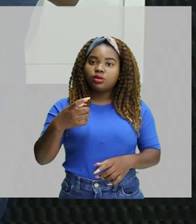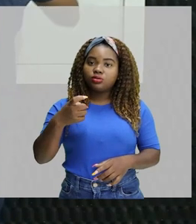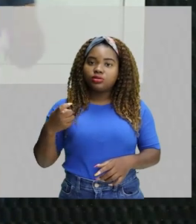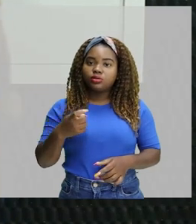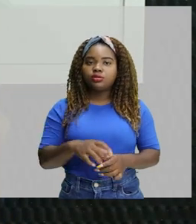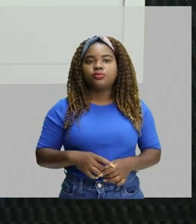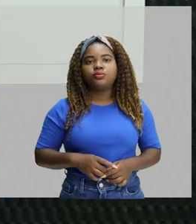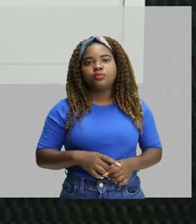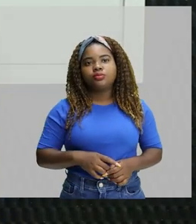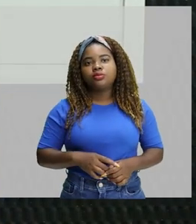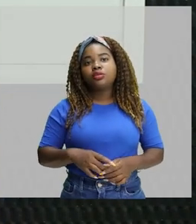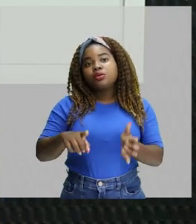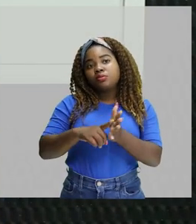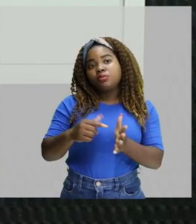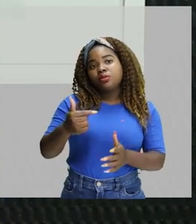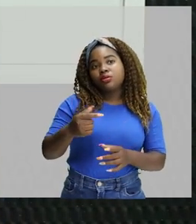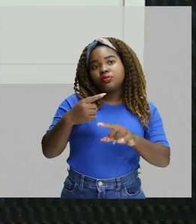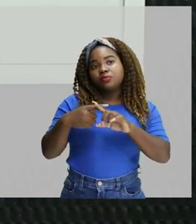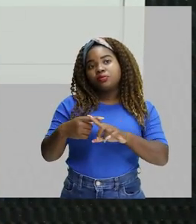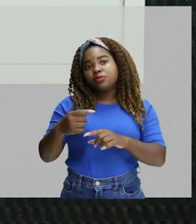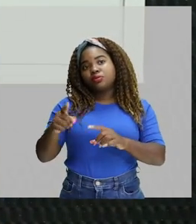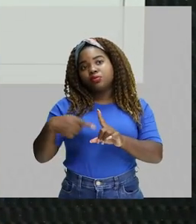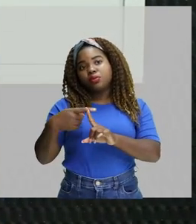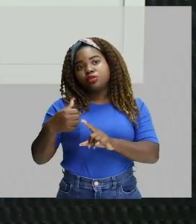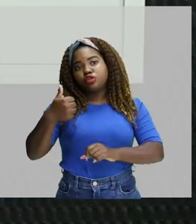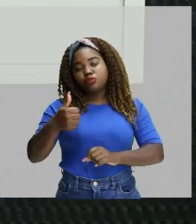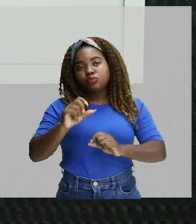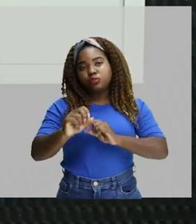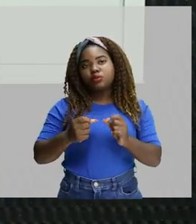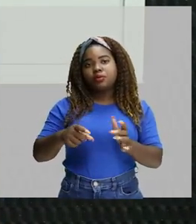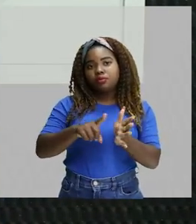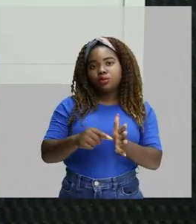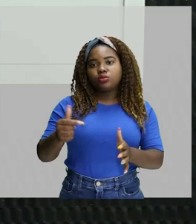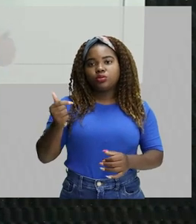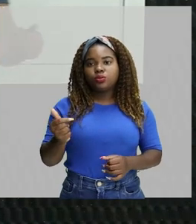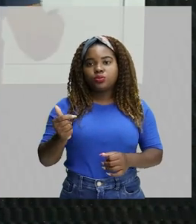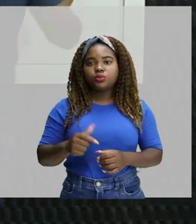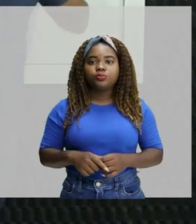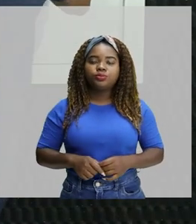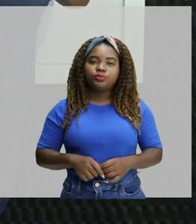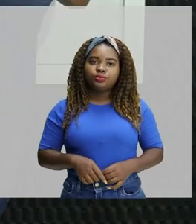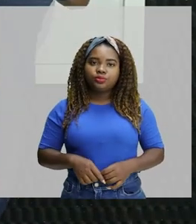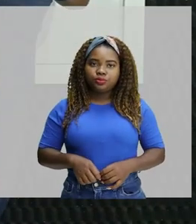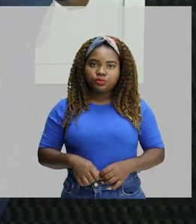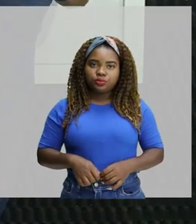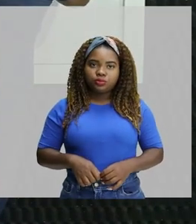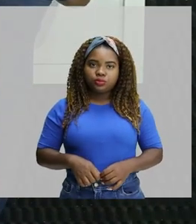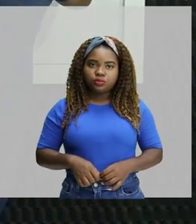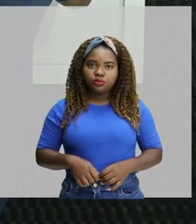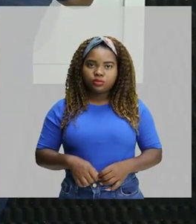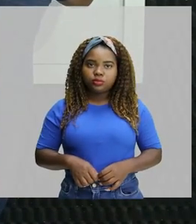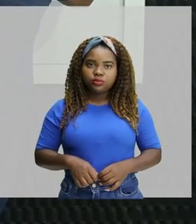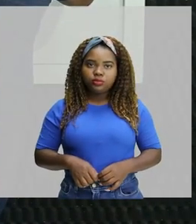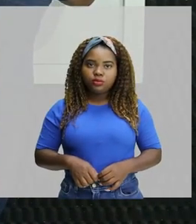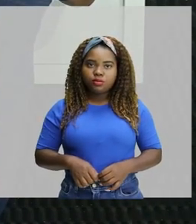4x e o -2 mli por + 1 vai dar -2 menos com mais dá menos